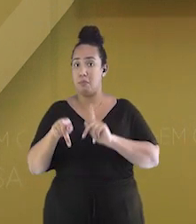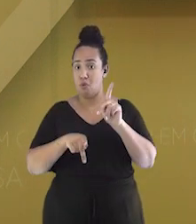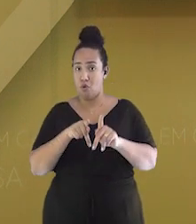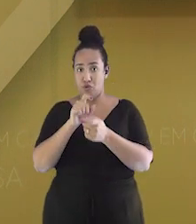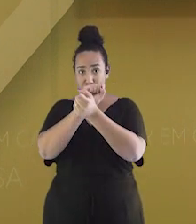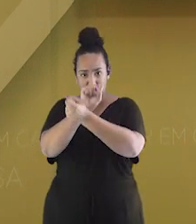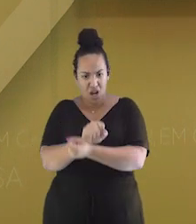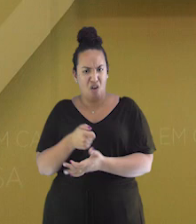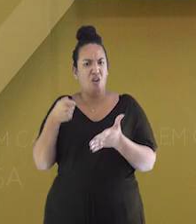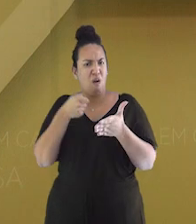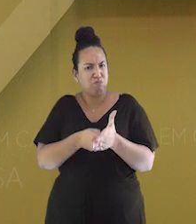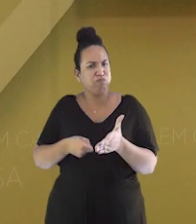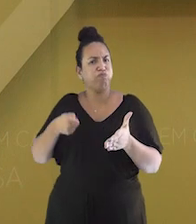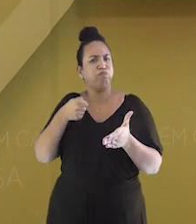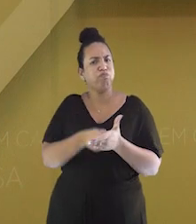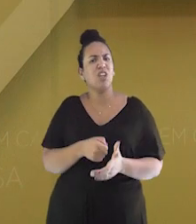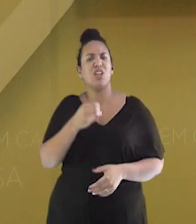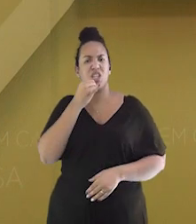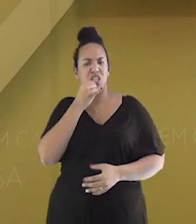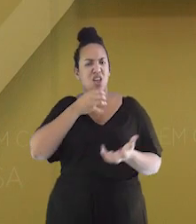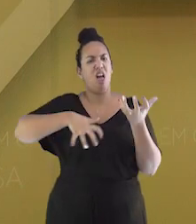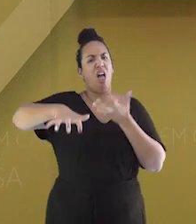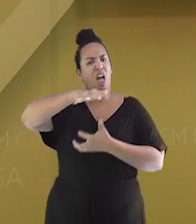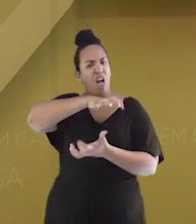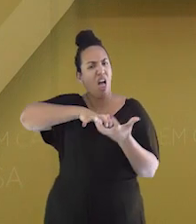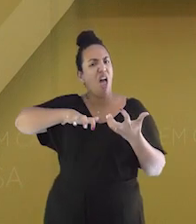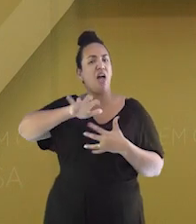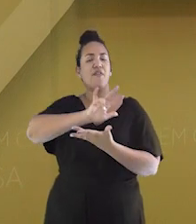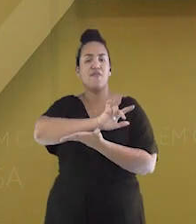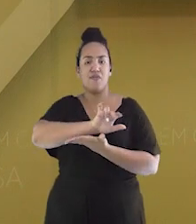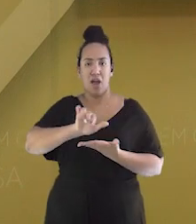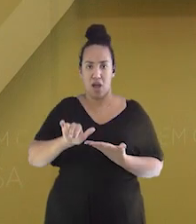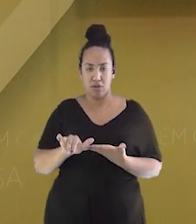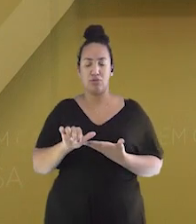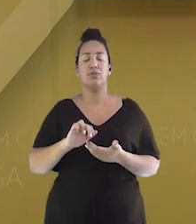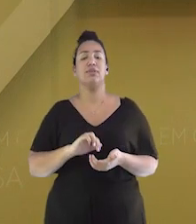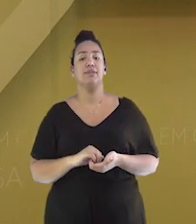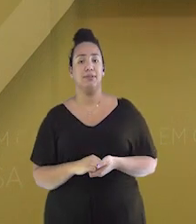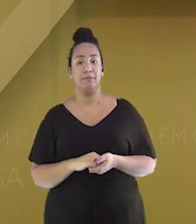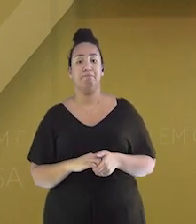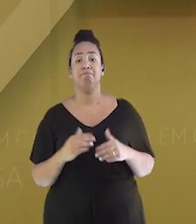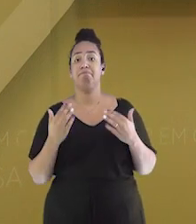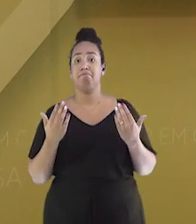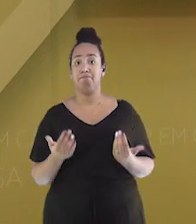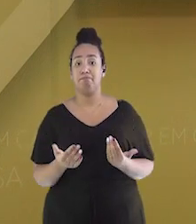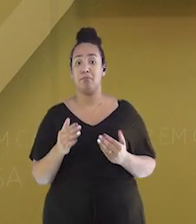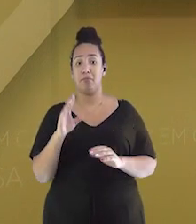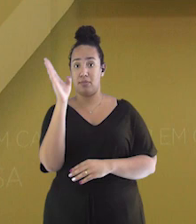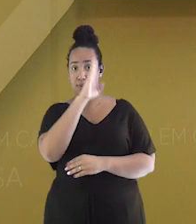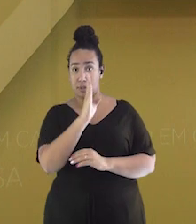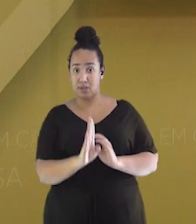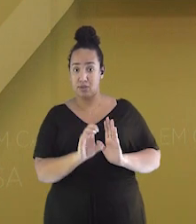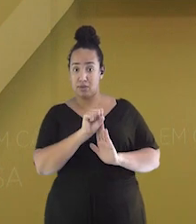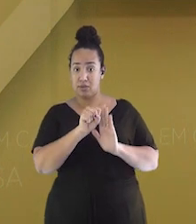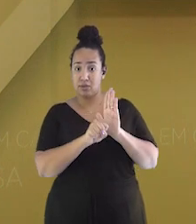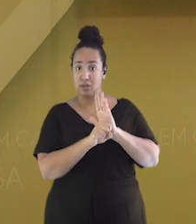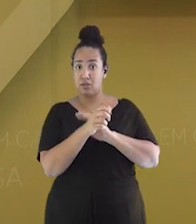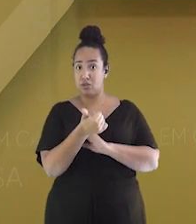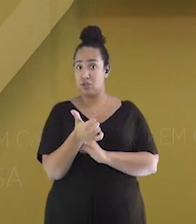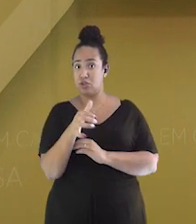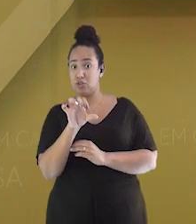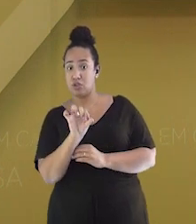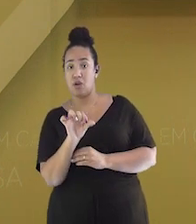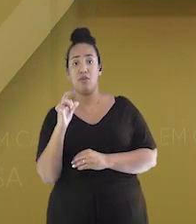pessoas escravizadas, como rebelião e etc. e tal. Então, o Brasil do século XIX, ele vai receber